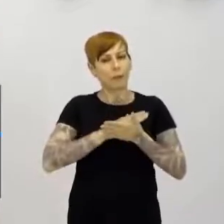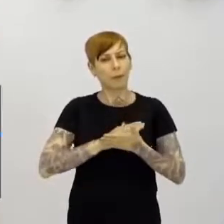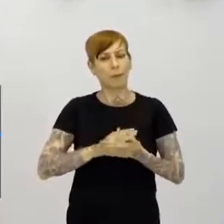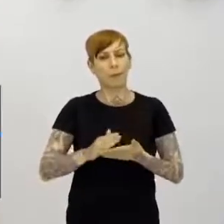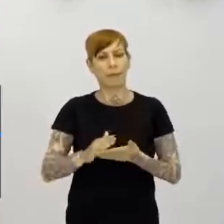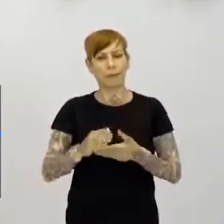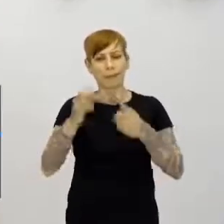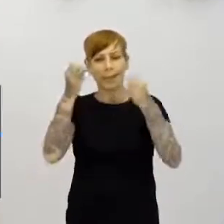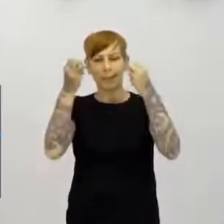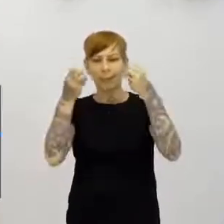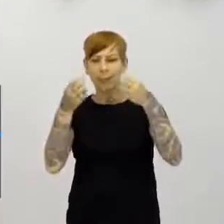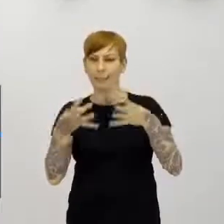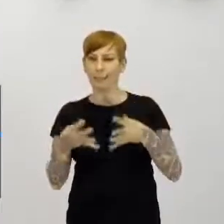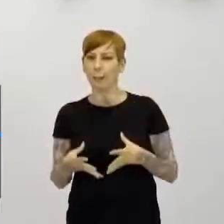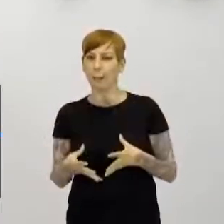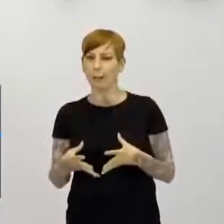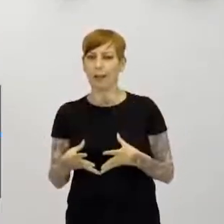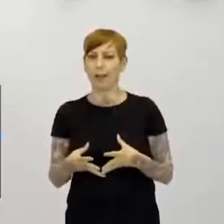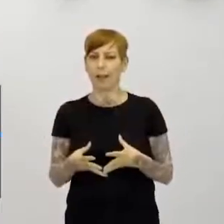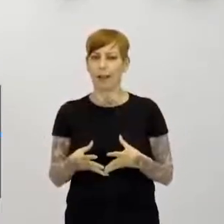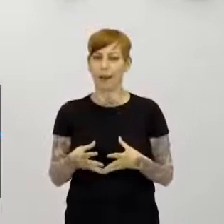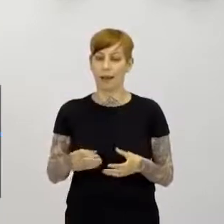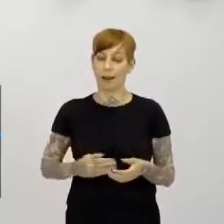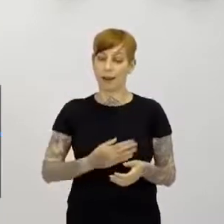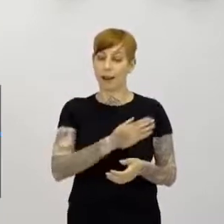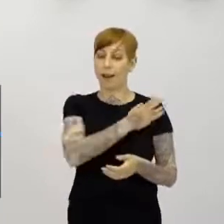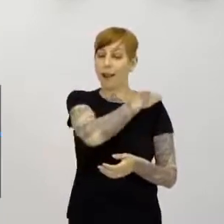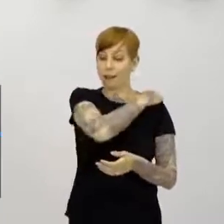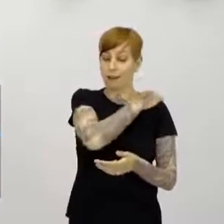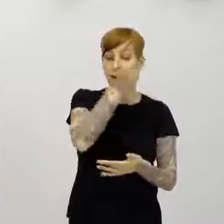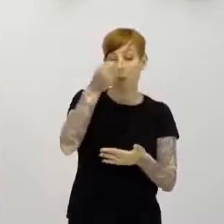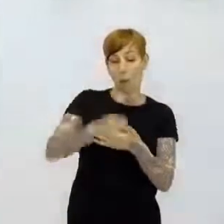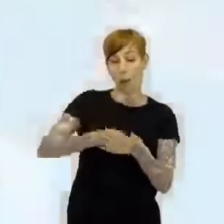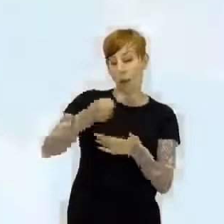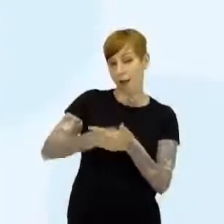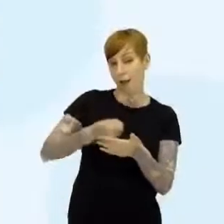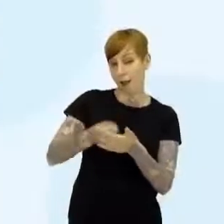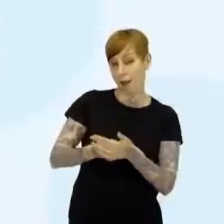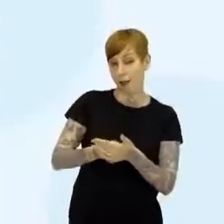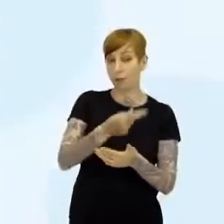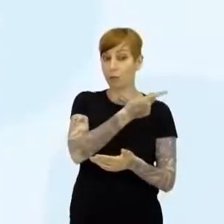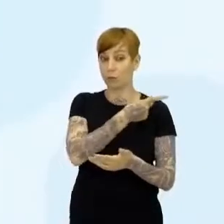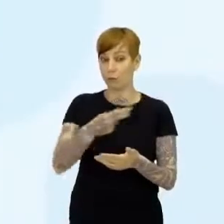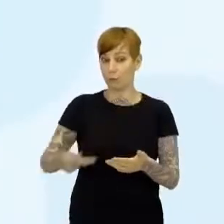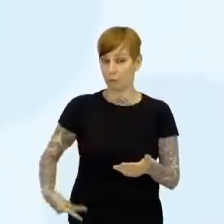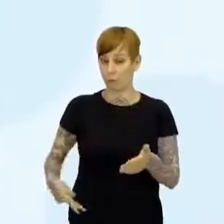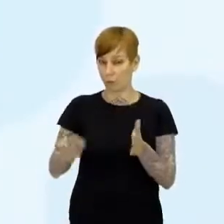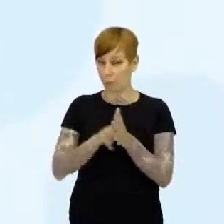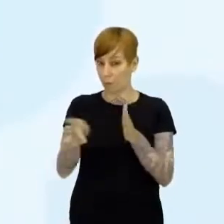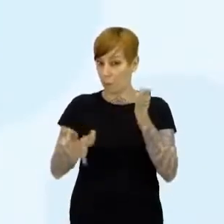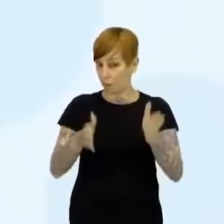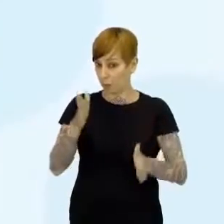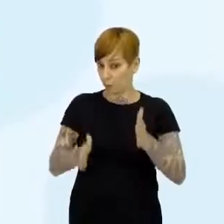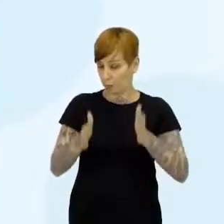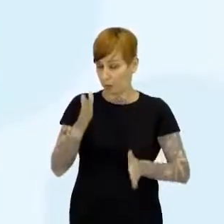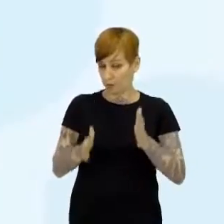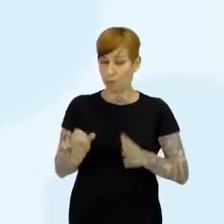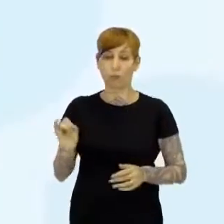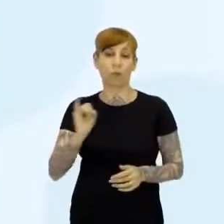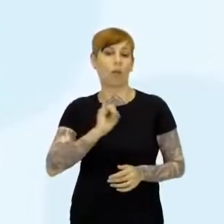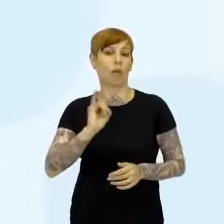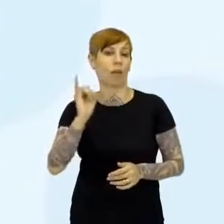começar a falar da ditadura, né, para começar aí com os presidentes da ditadura, eu acho importante,